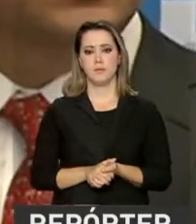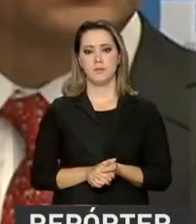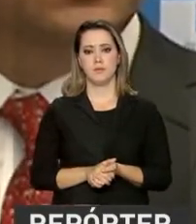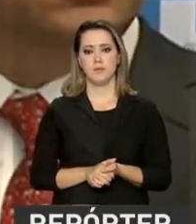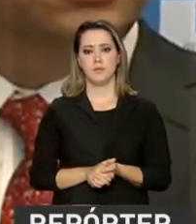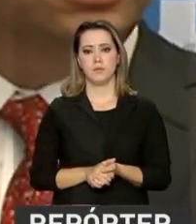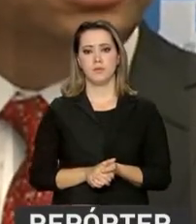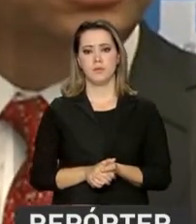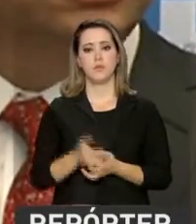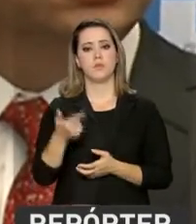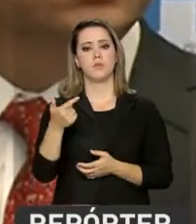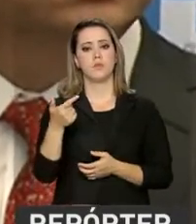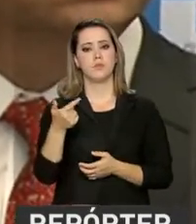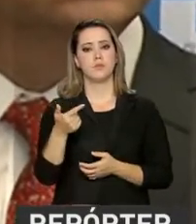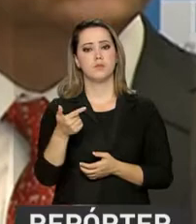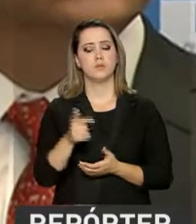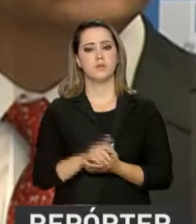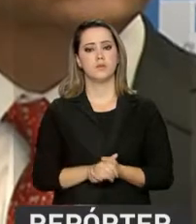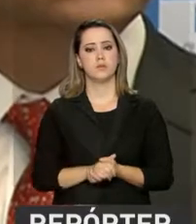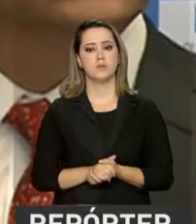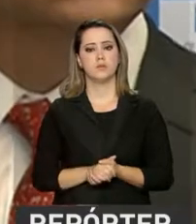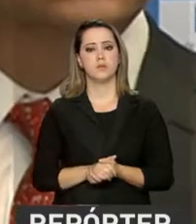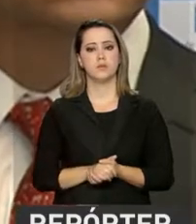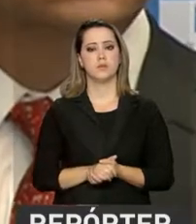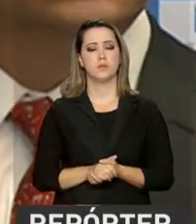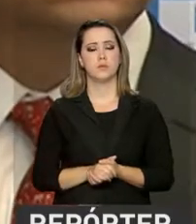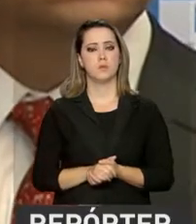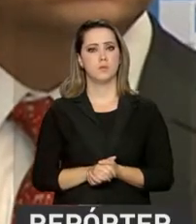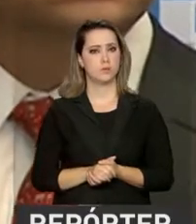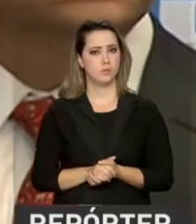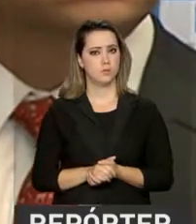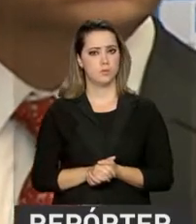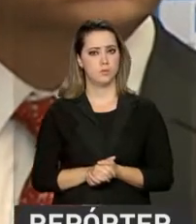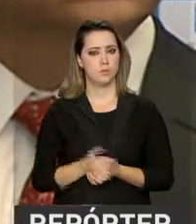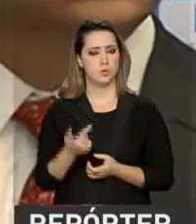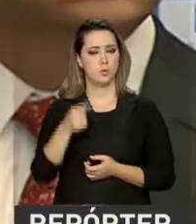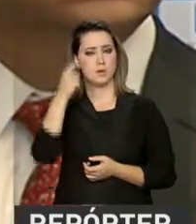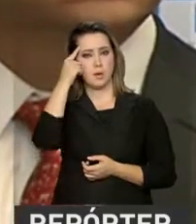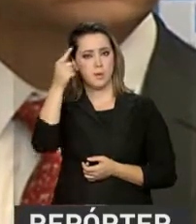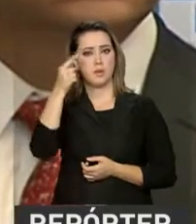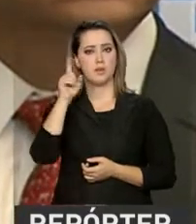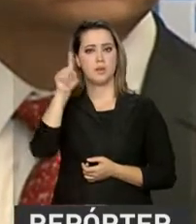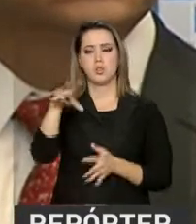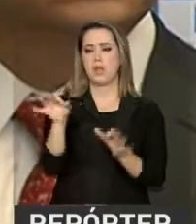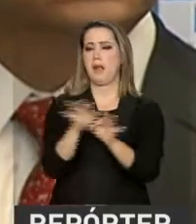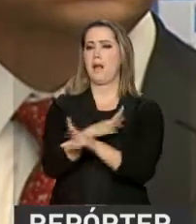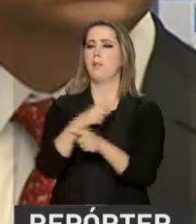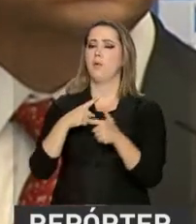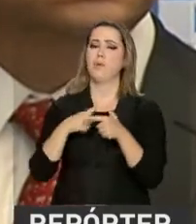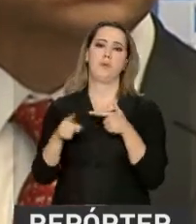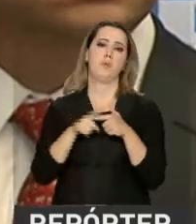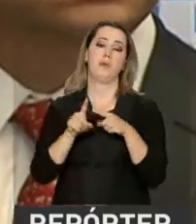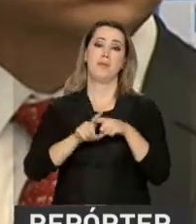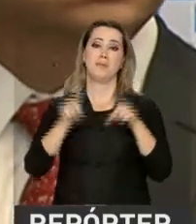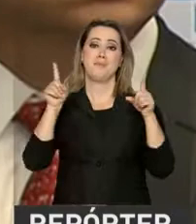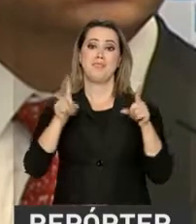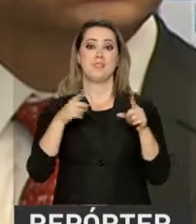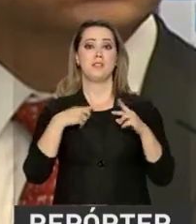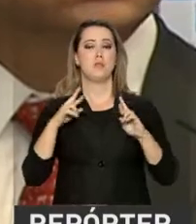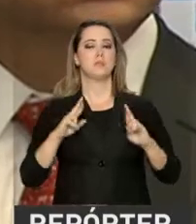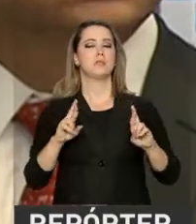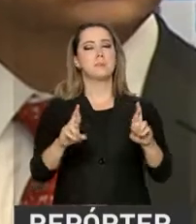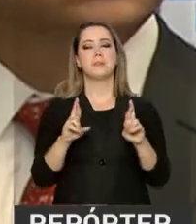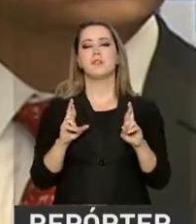não tem um a idéia de que vai se resolver amanhã mas estou muito